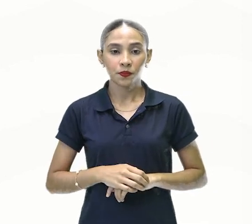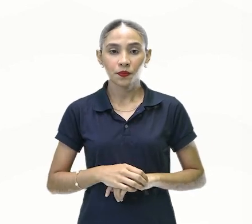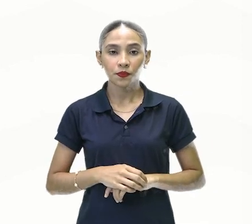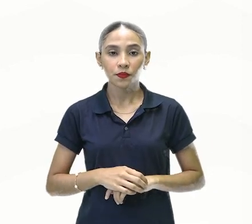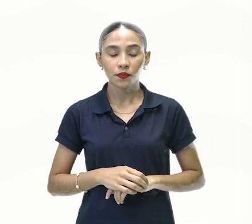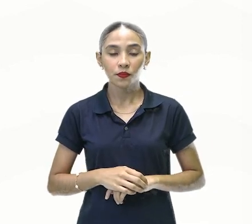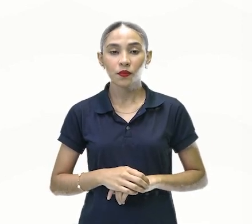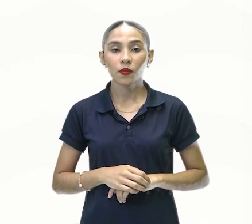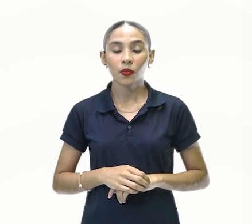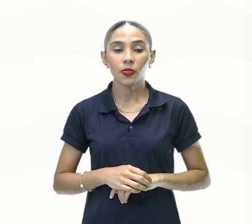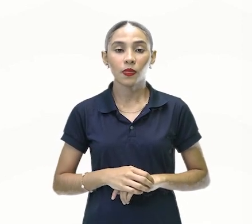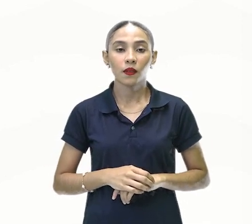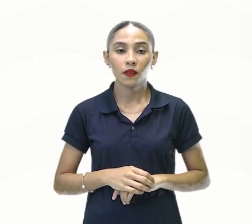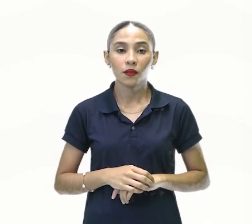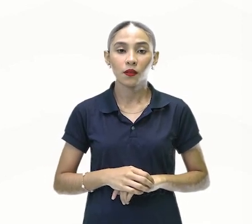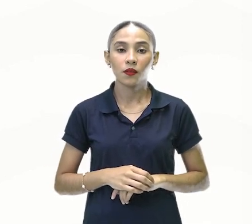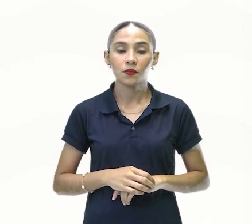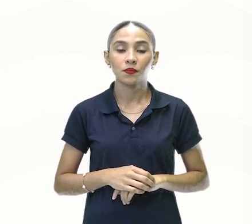lente.